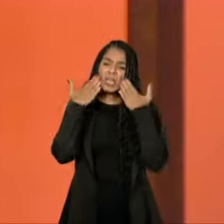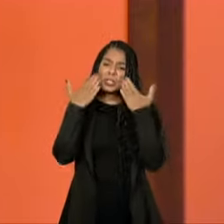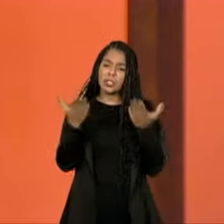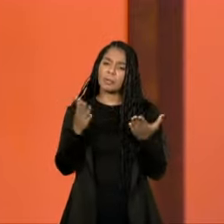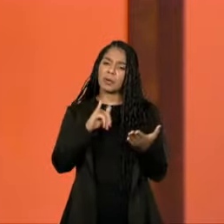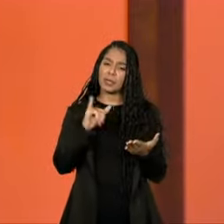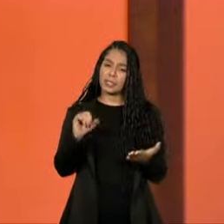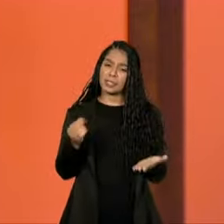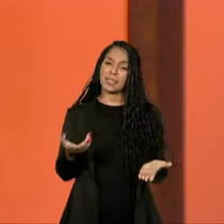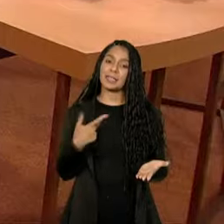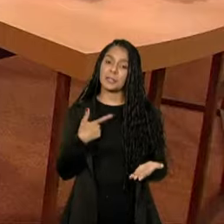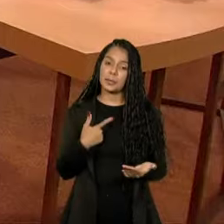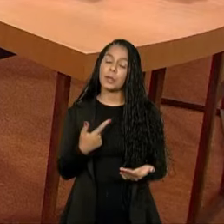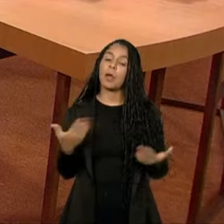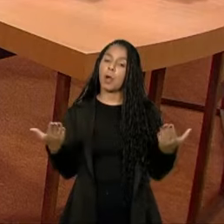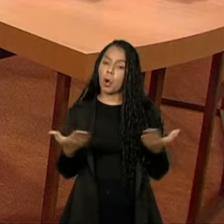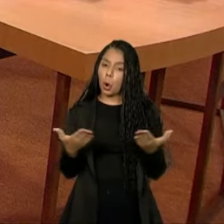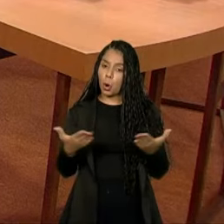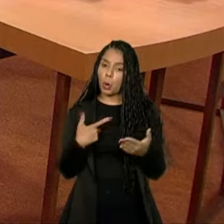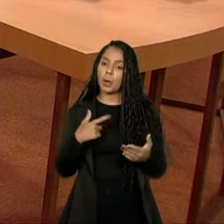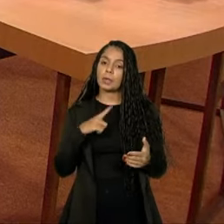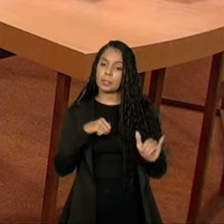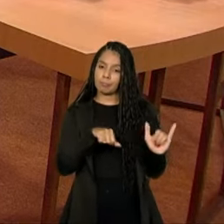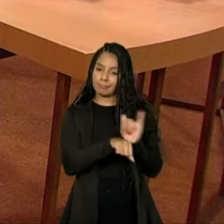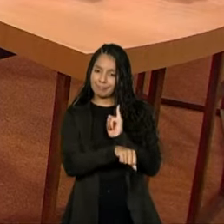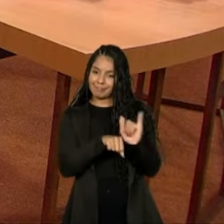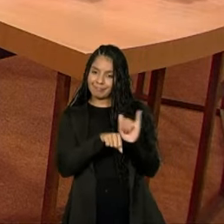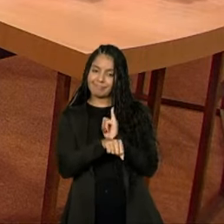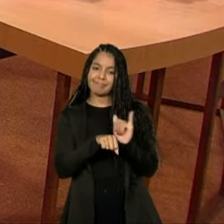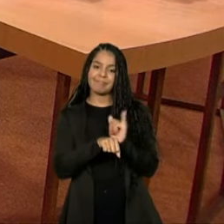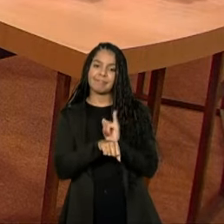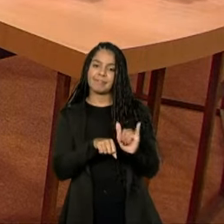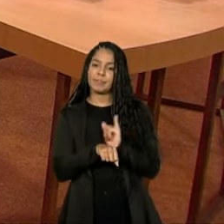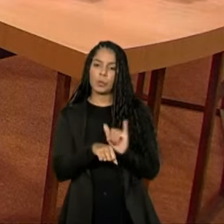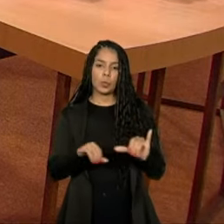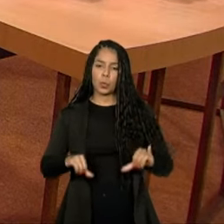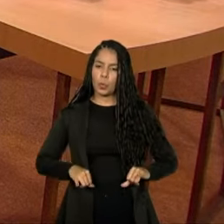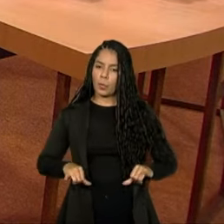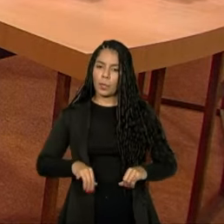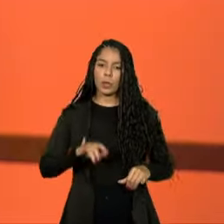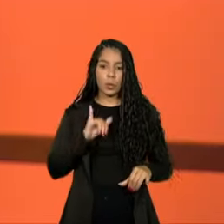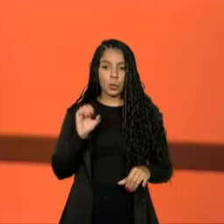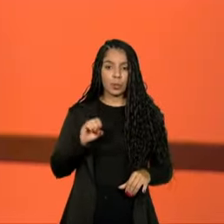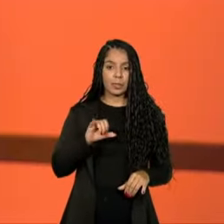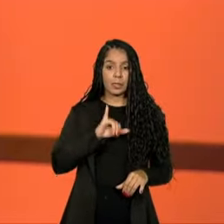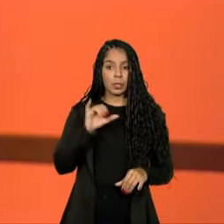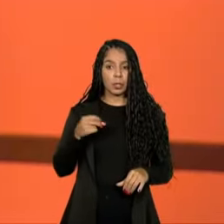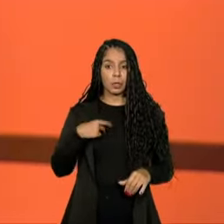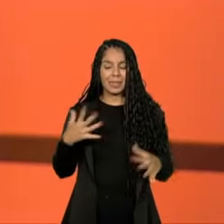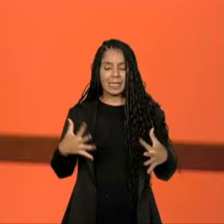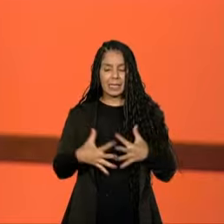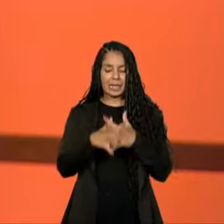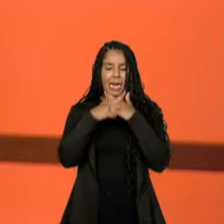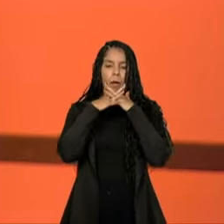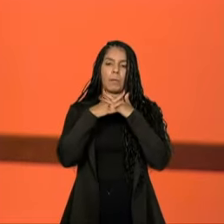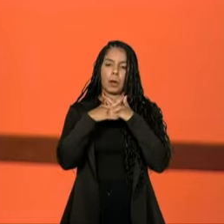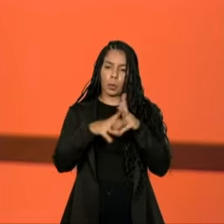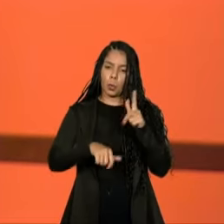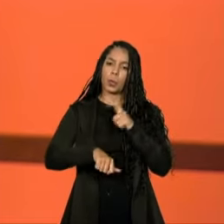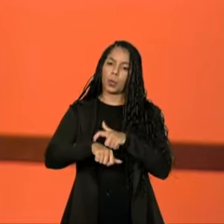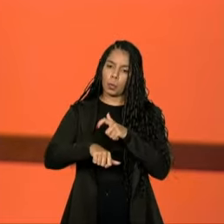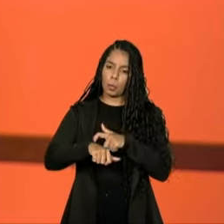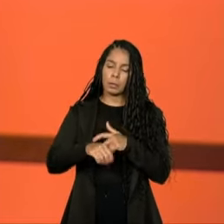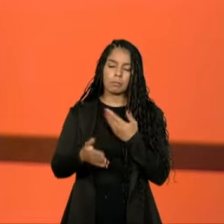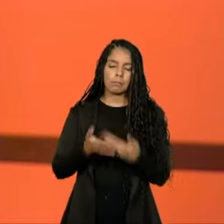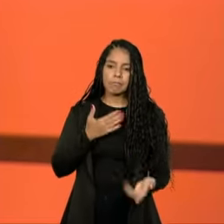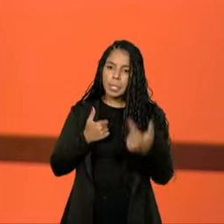isso, exatamente, né? Exatamente. Eu adotei uma nova tática. Para eu não passar por isso. Porque quando isso me atrapalhou, no momento de eu